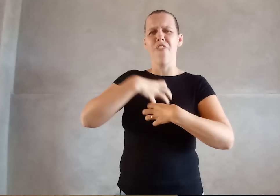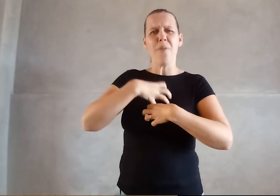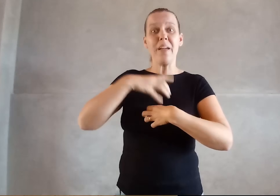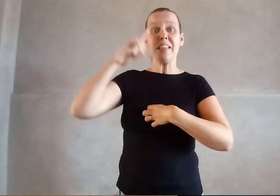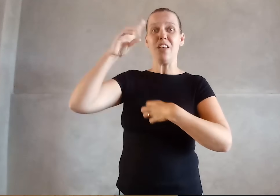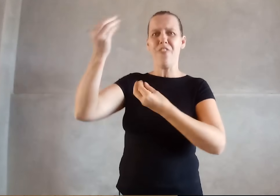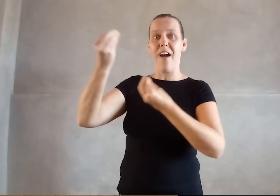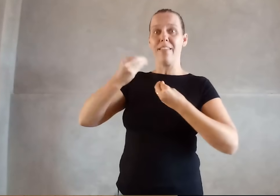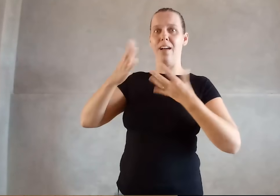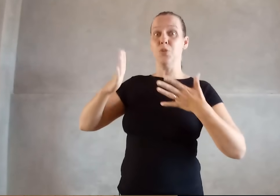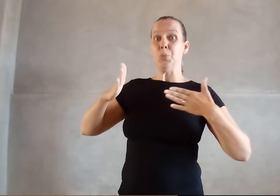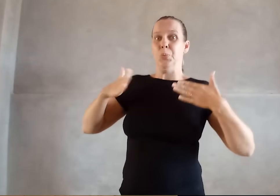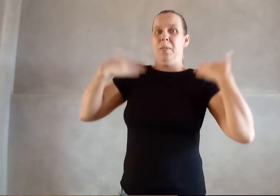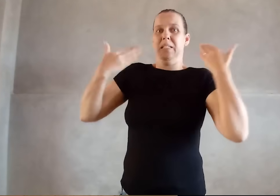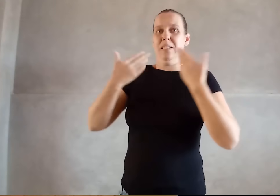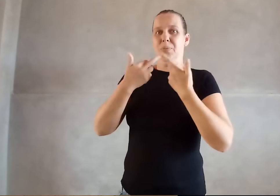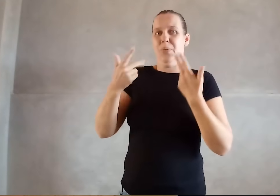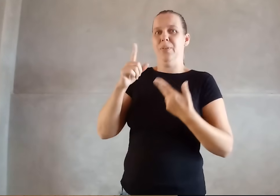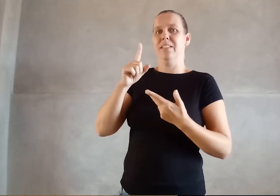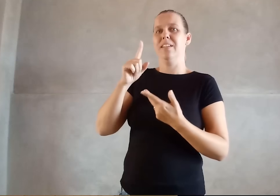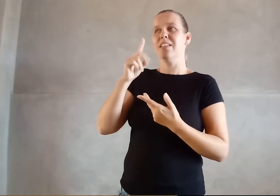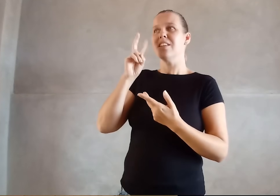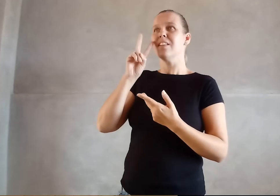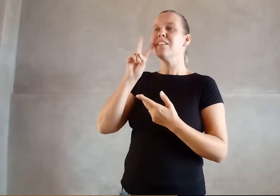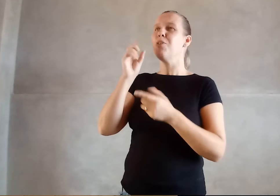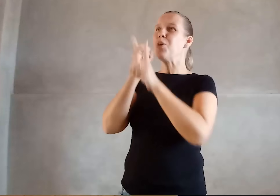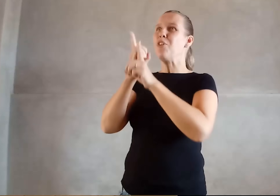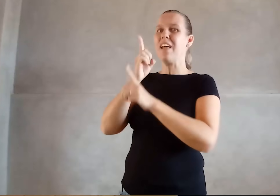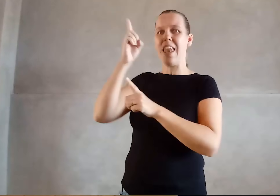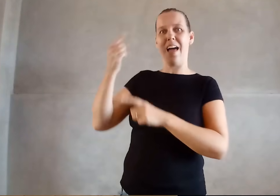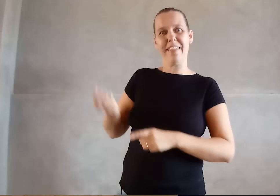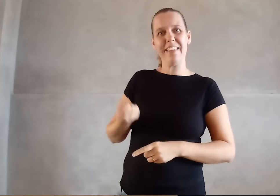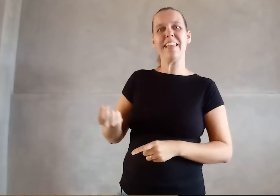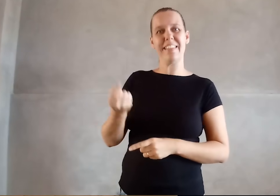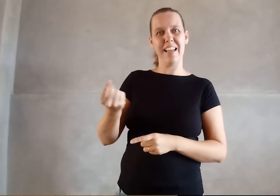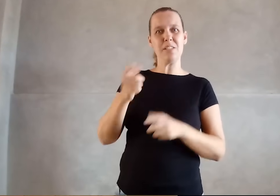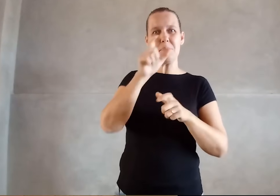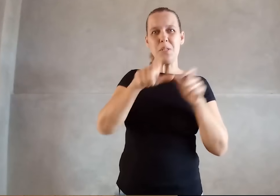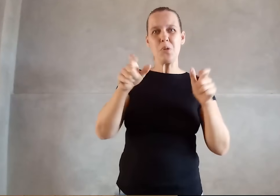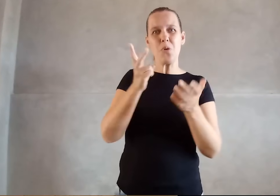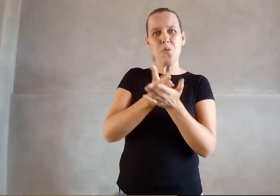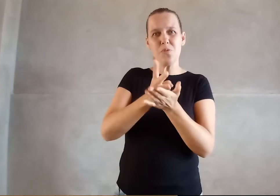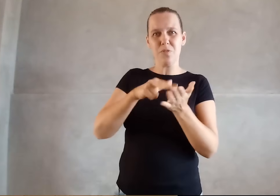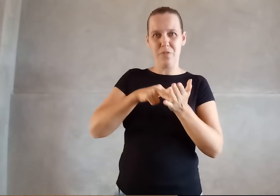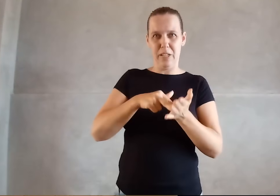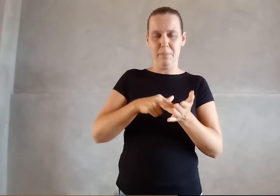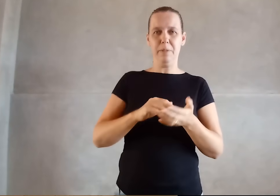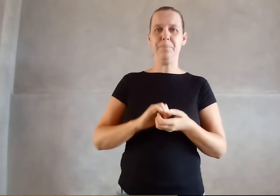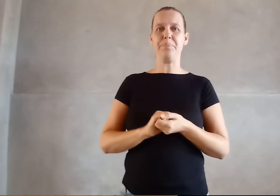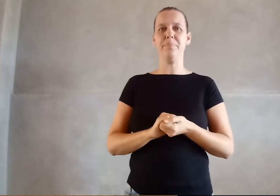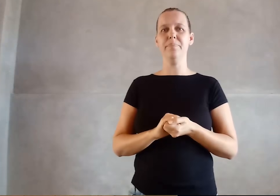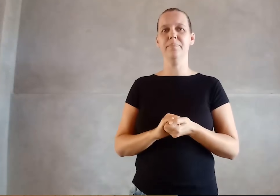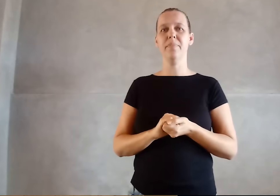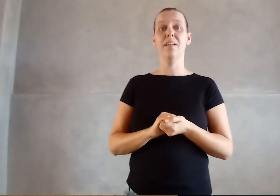que perseveram. Eu quero orar com você agora. Eu quero mais uma vez convidar você que está conosco a primeira vez